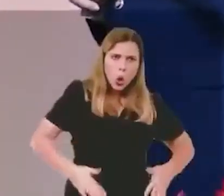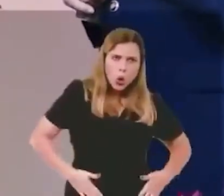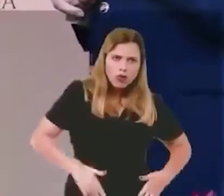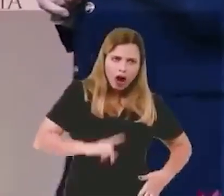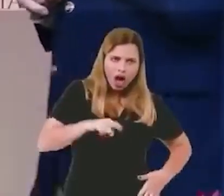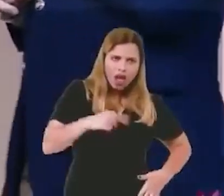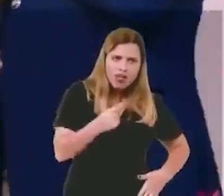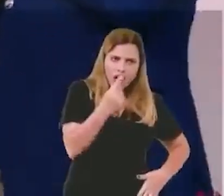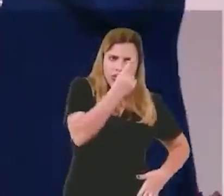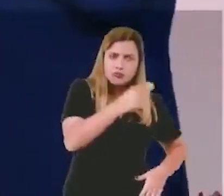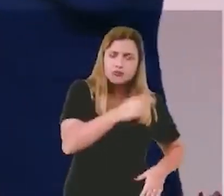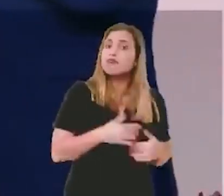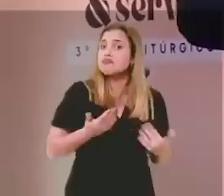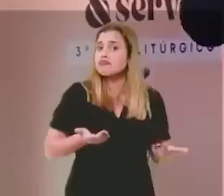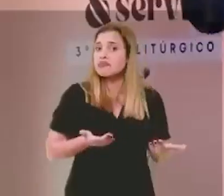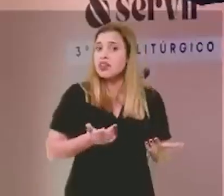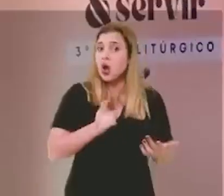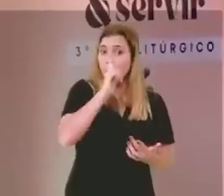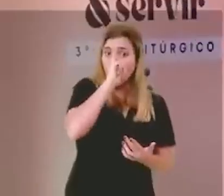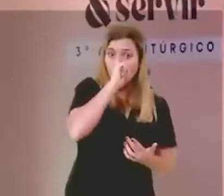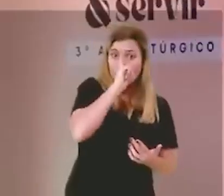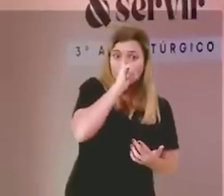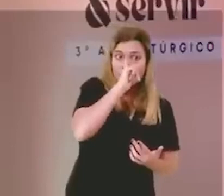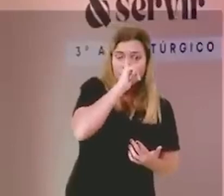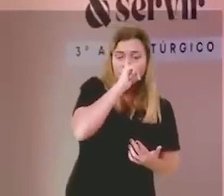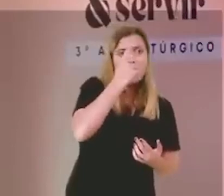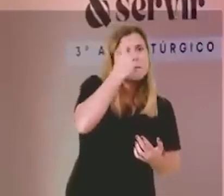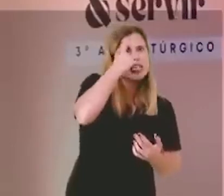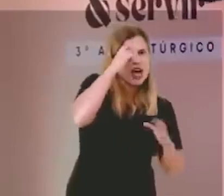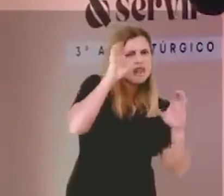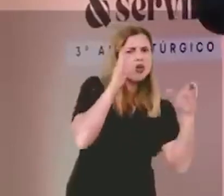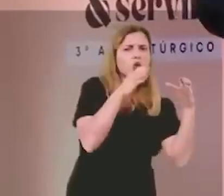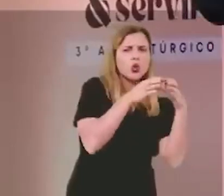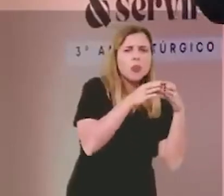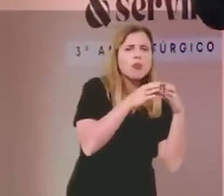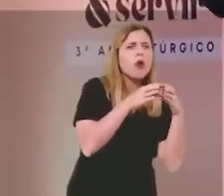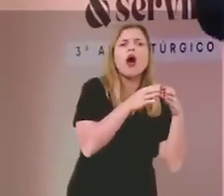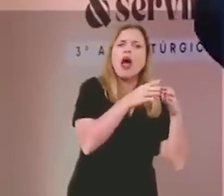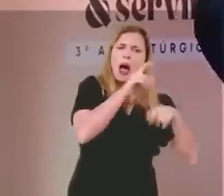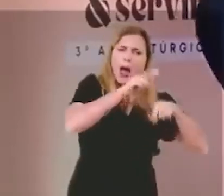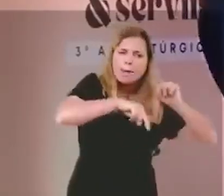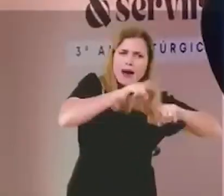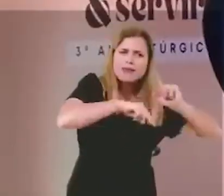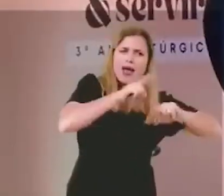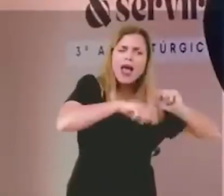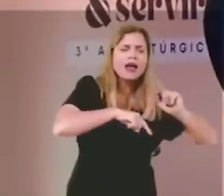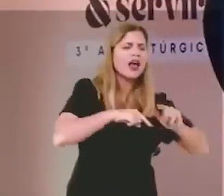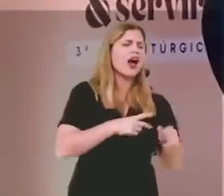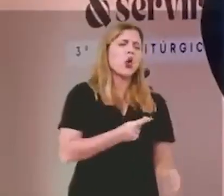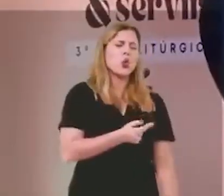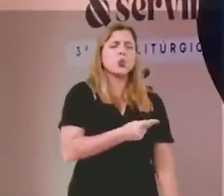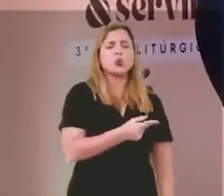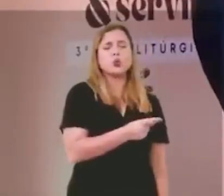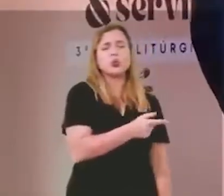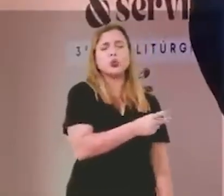Os gregos pensavam que a matéria era eterna. Não, a matéria não é eterna. A matéria foi criada. Eterno só Deus o é.